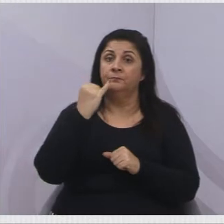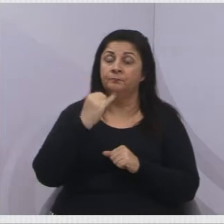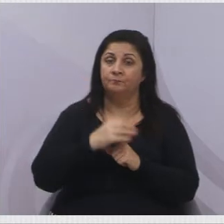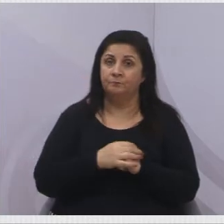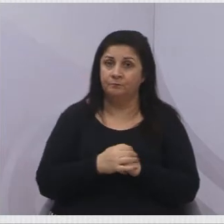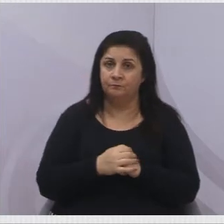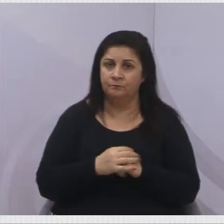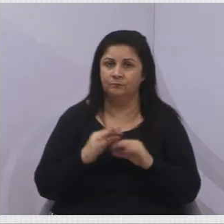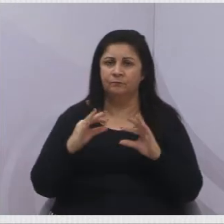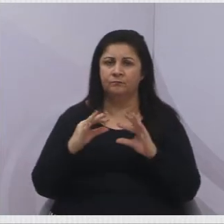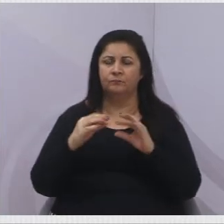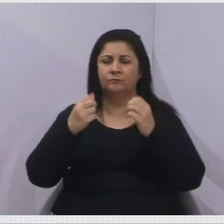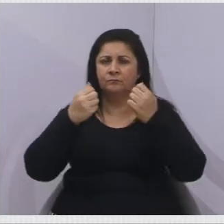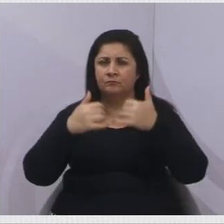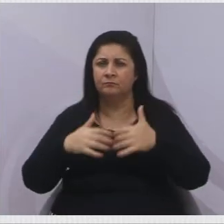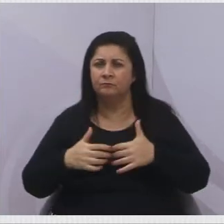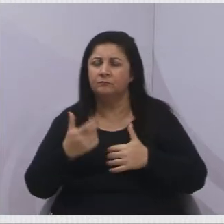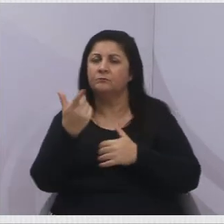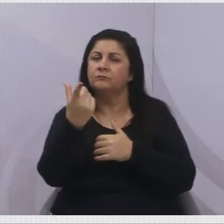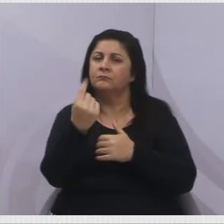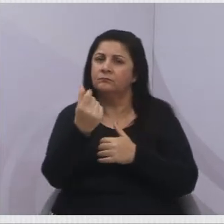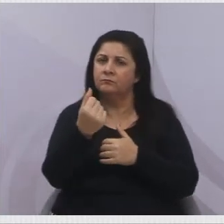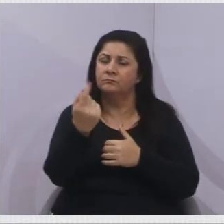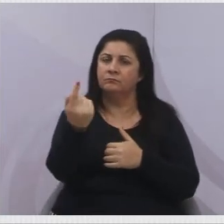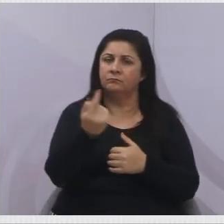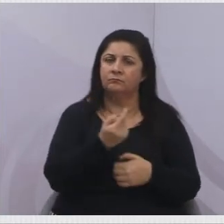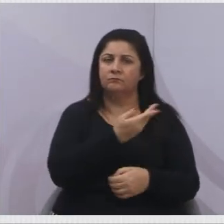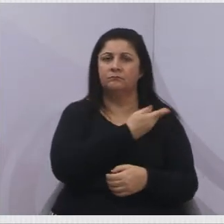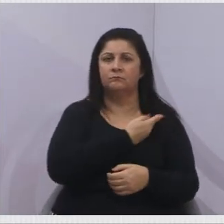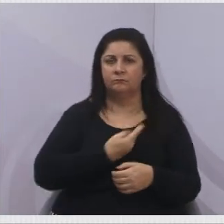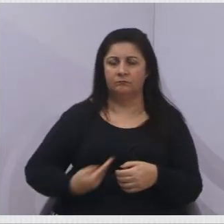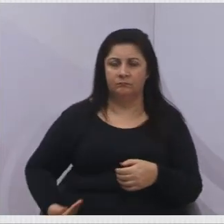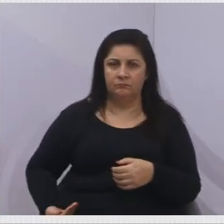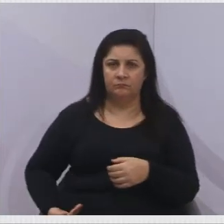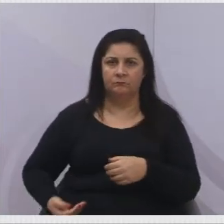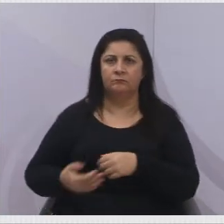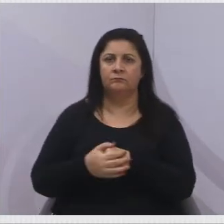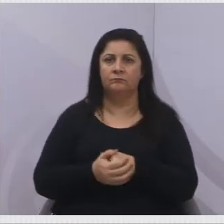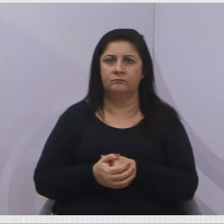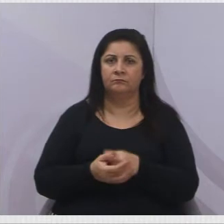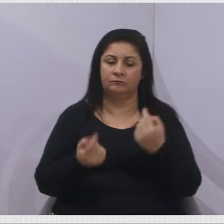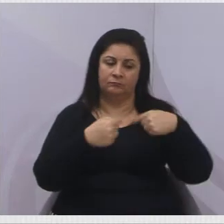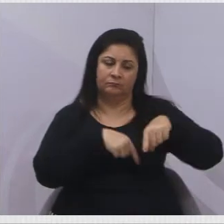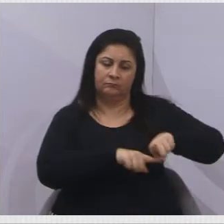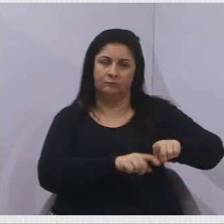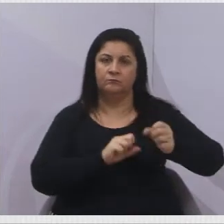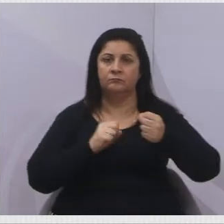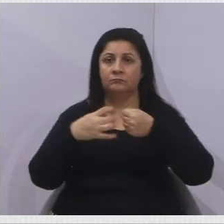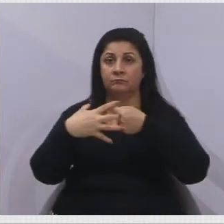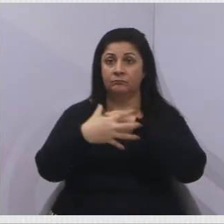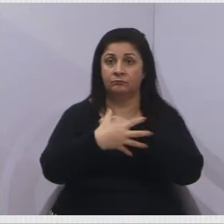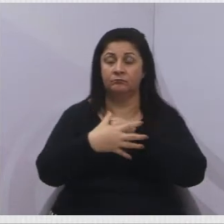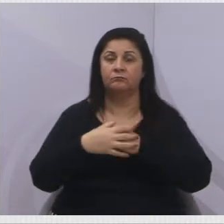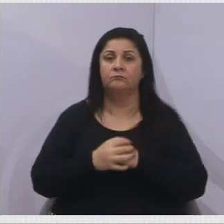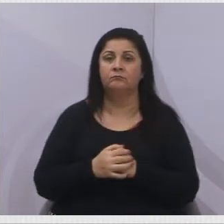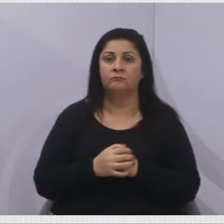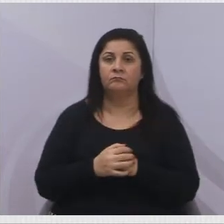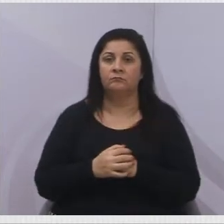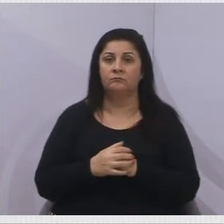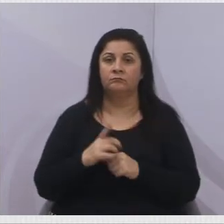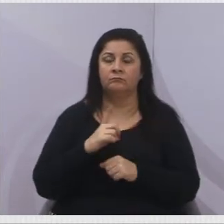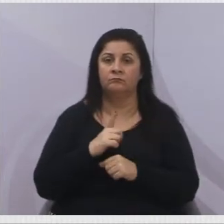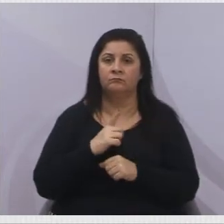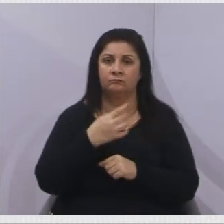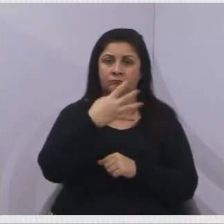os recursos transferidos pela União para combate ao coronavírus, nós tivemos uma receita